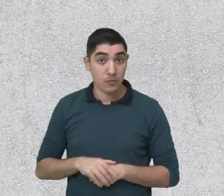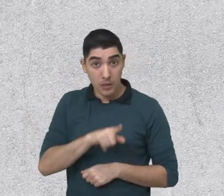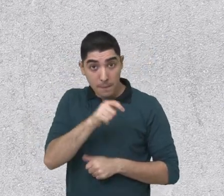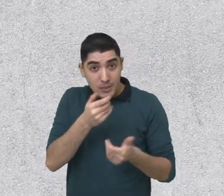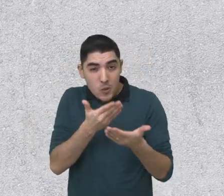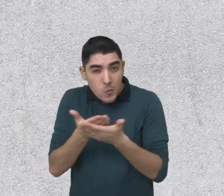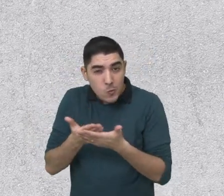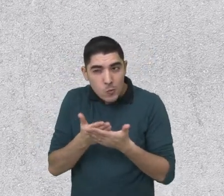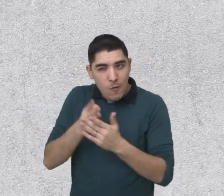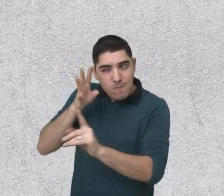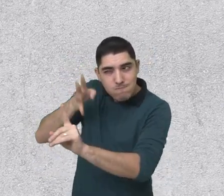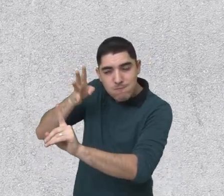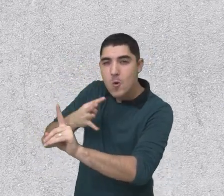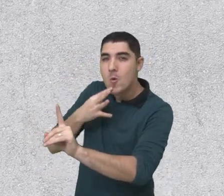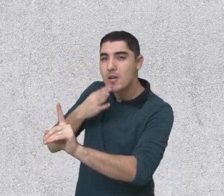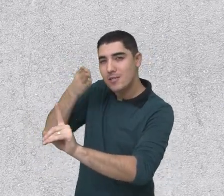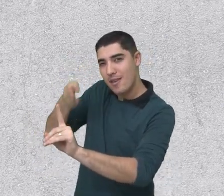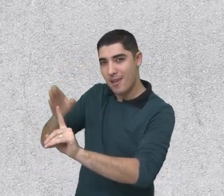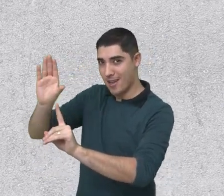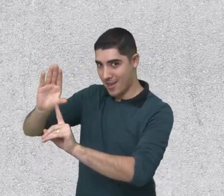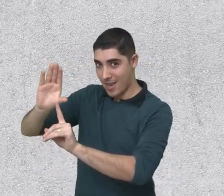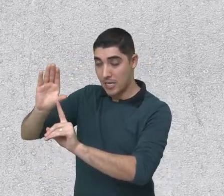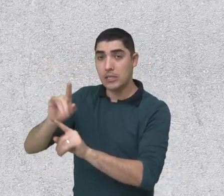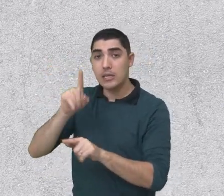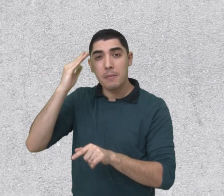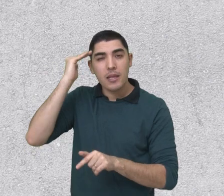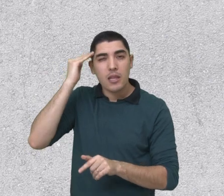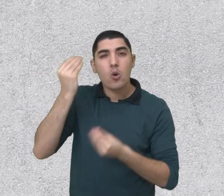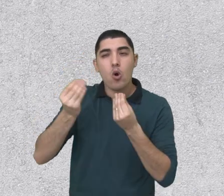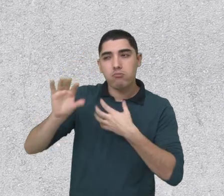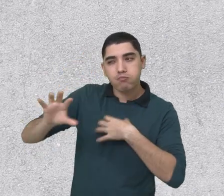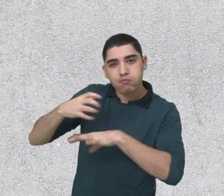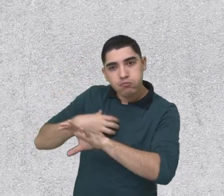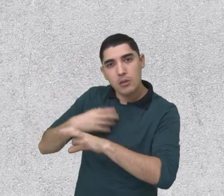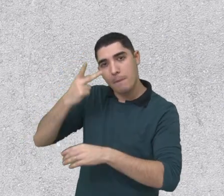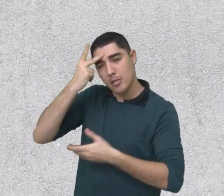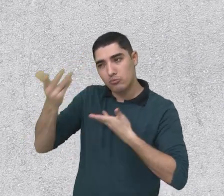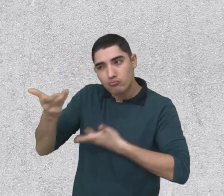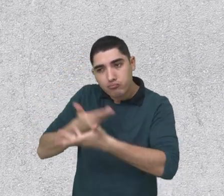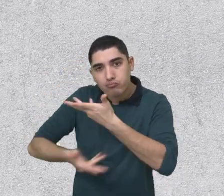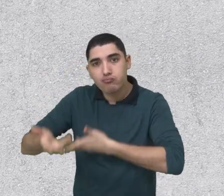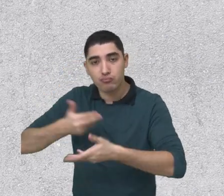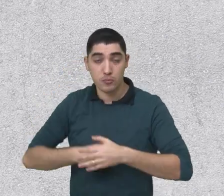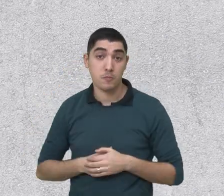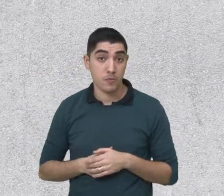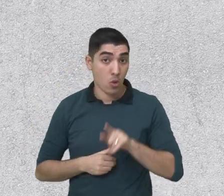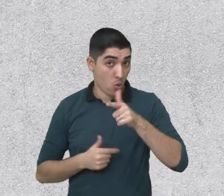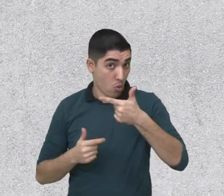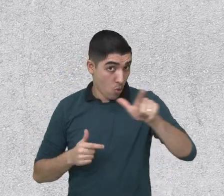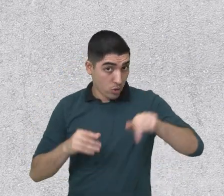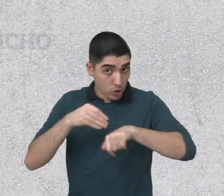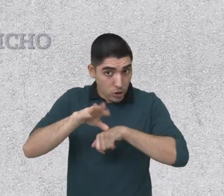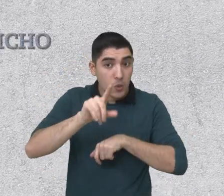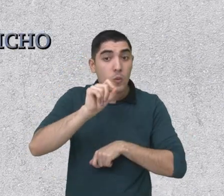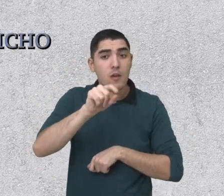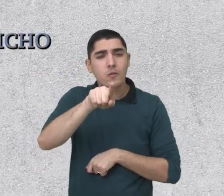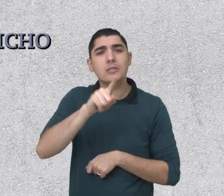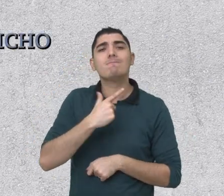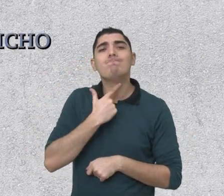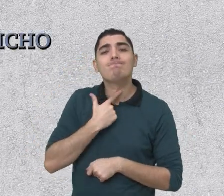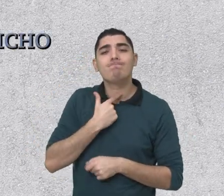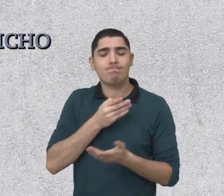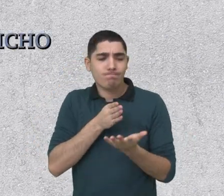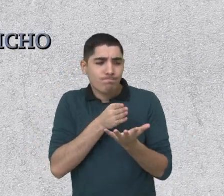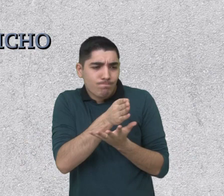casos. Estude seu cliente, viu? Entender como lidar com as pessoas. É muito importante. Outra dica é defina um